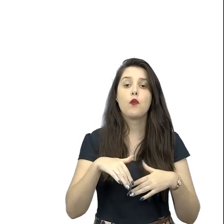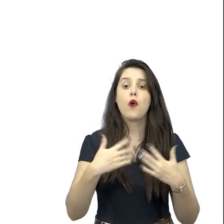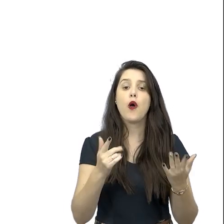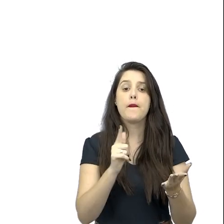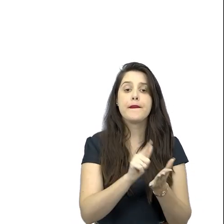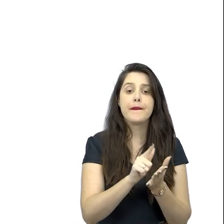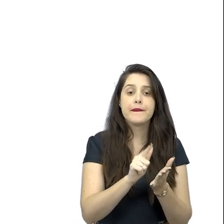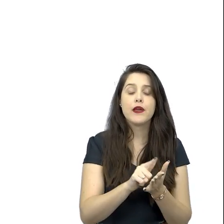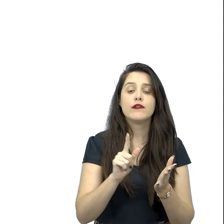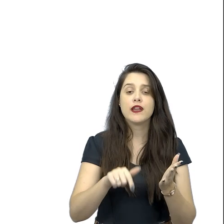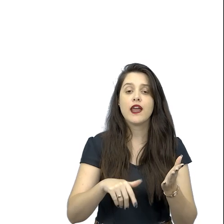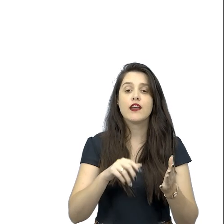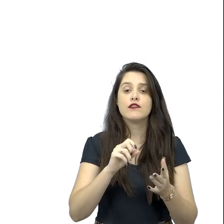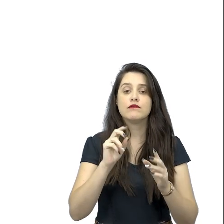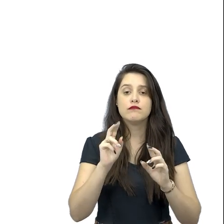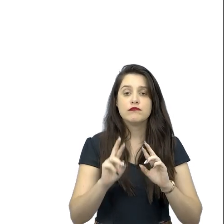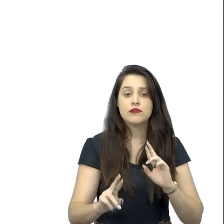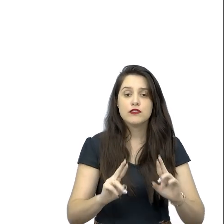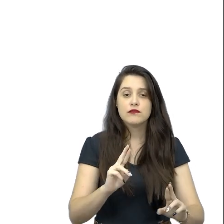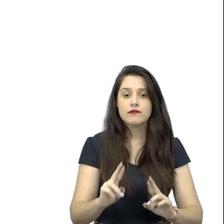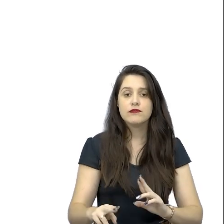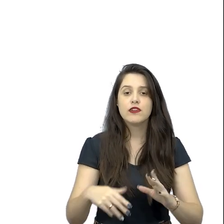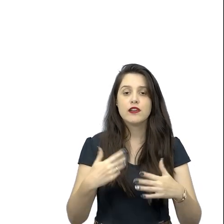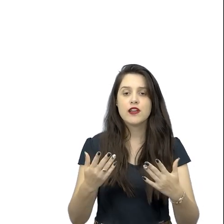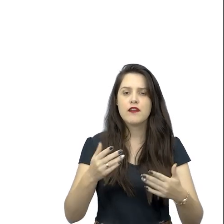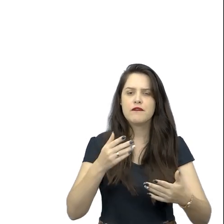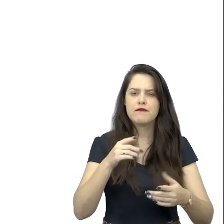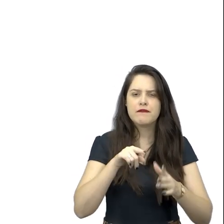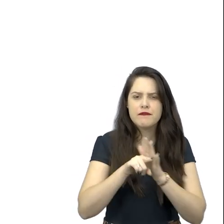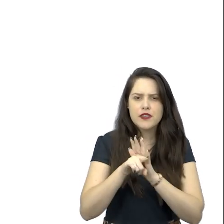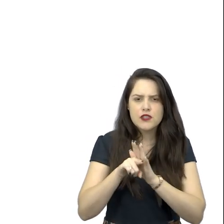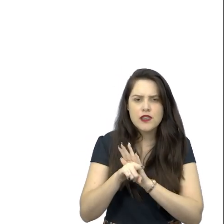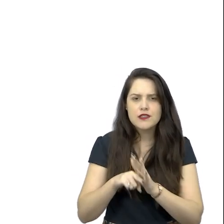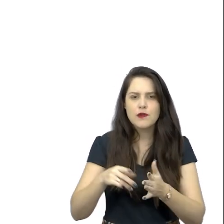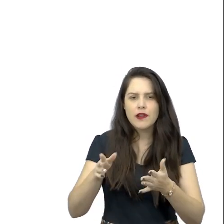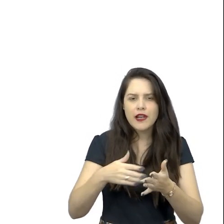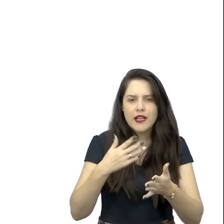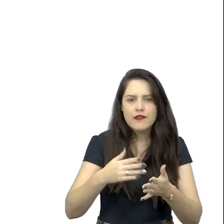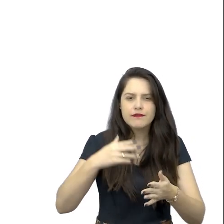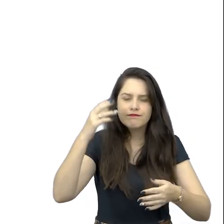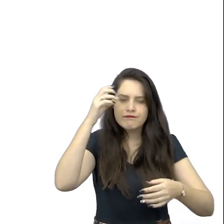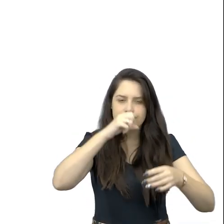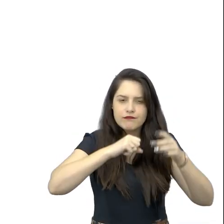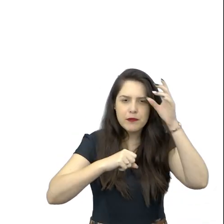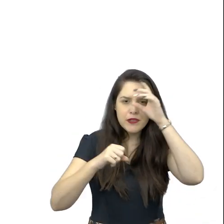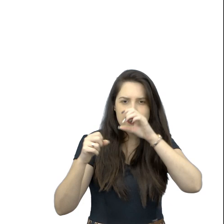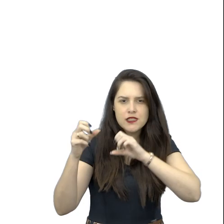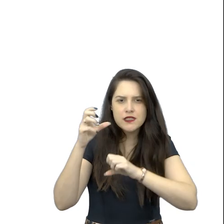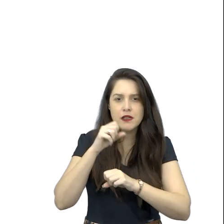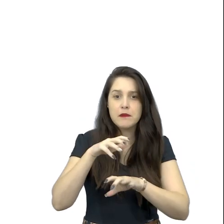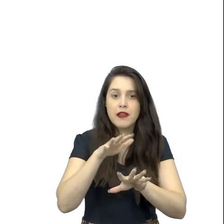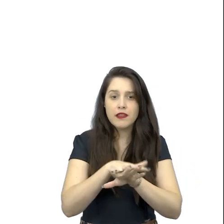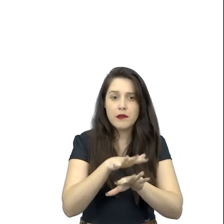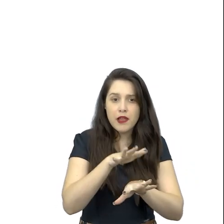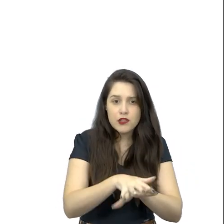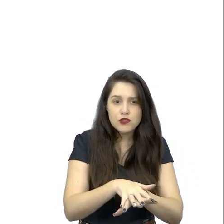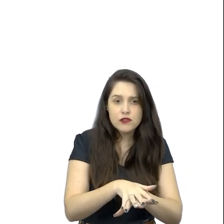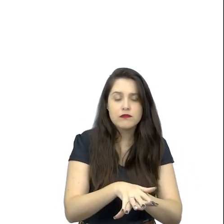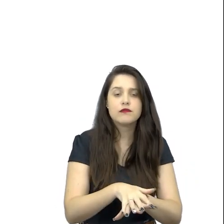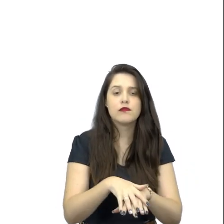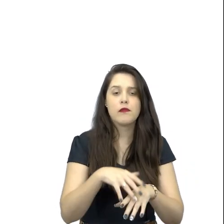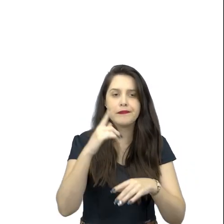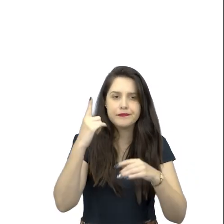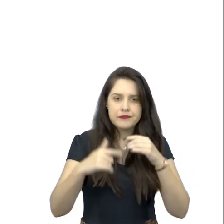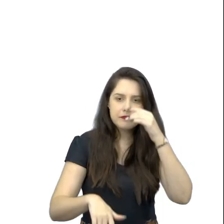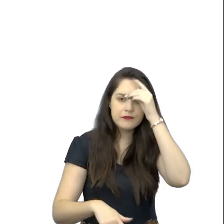que as atividades de investigação podem assumir no ensino, na aprendizagem de matemática? De novo, a ideia